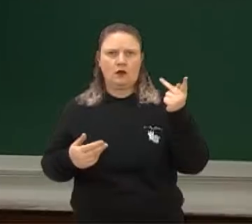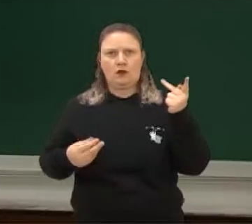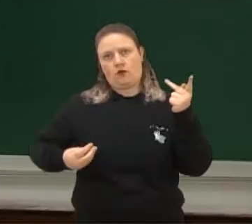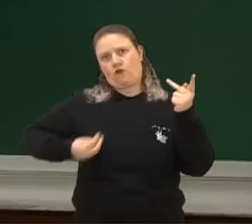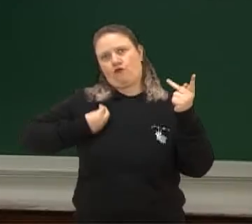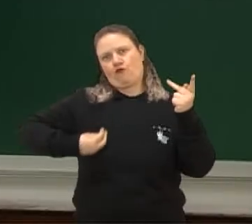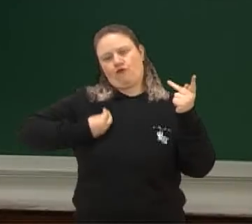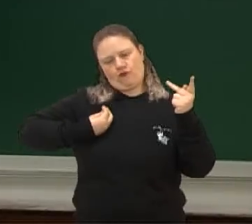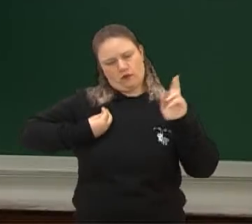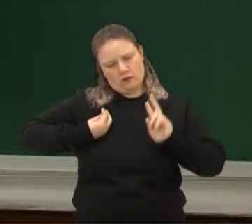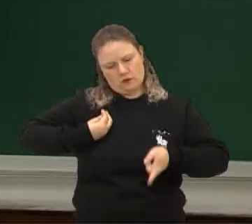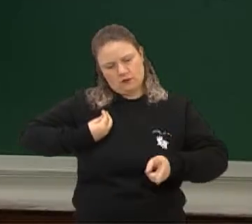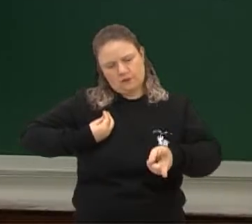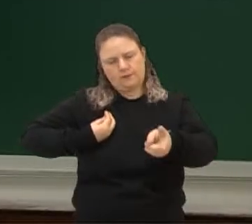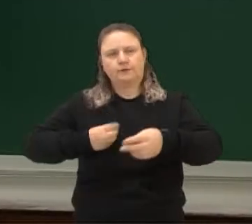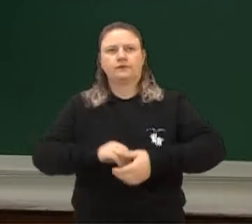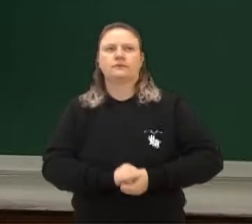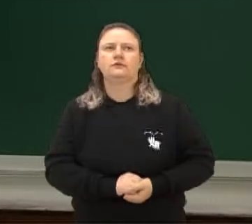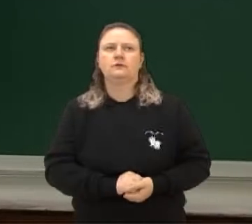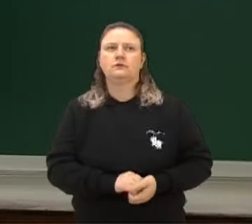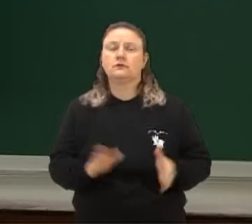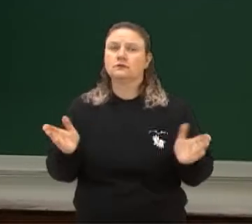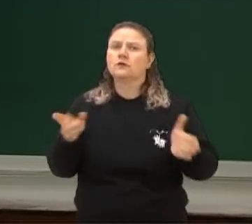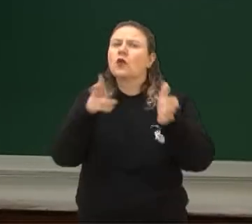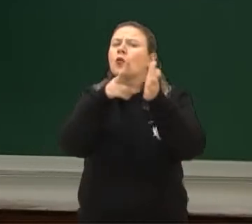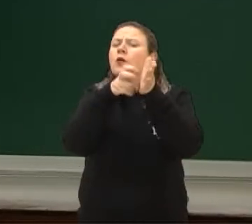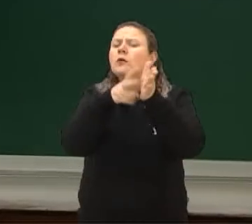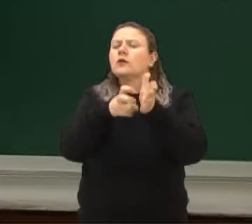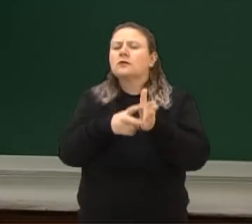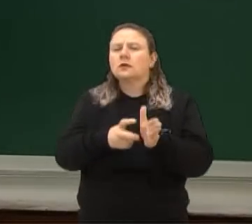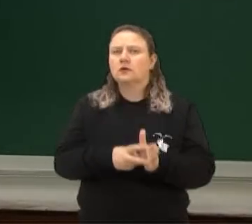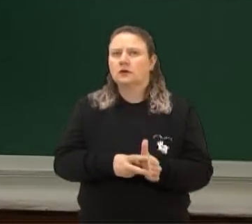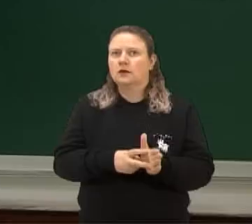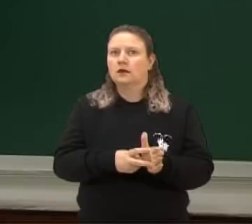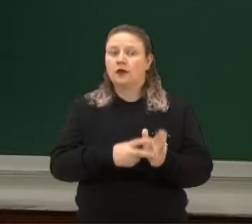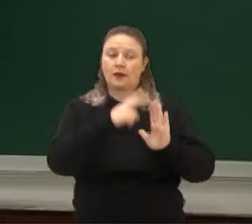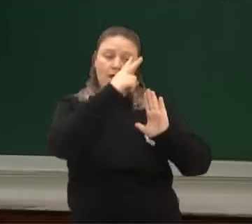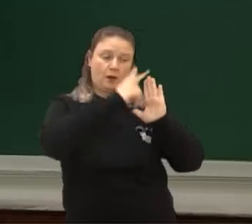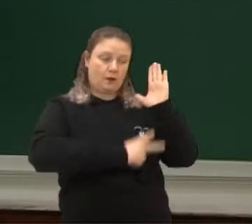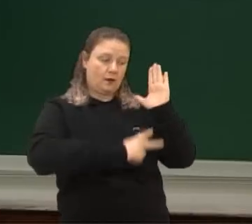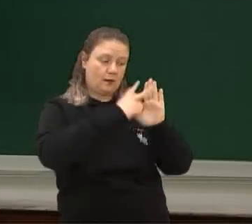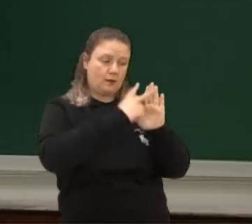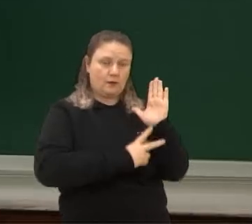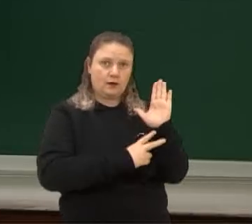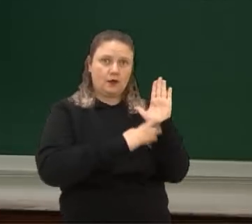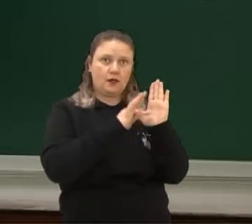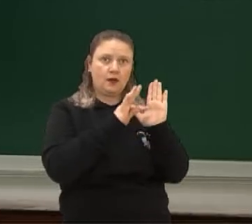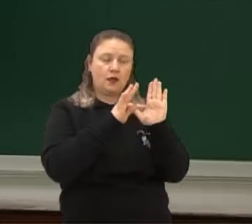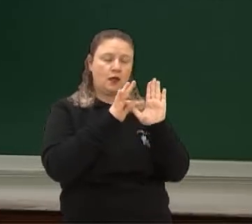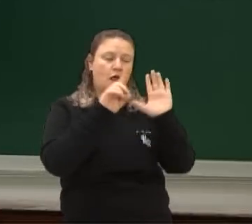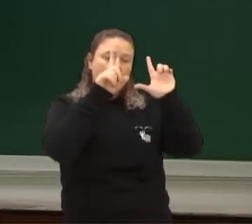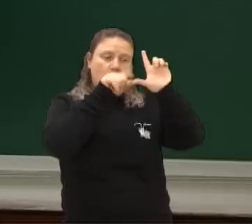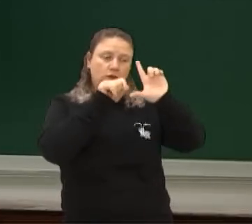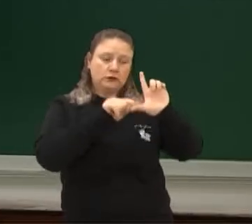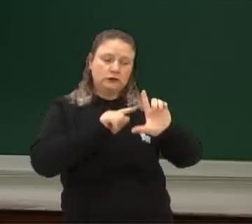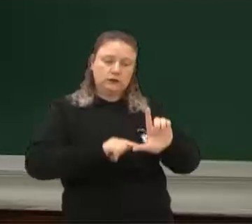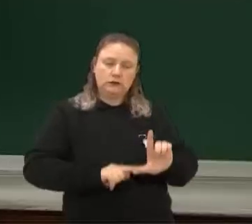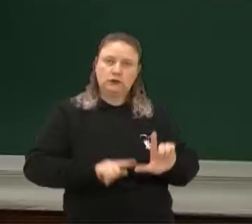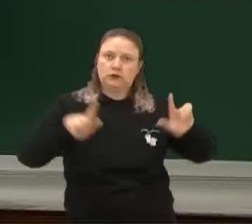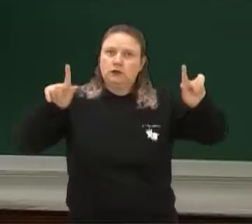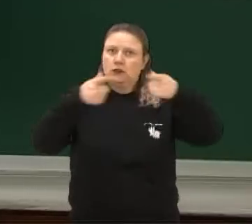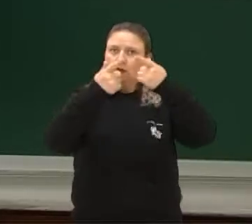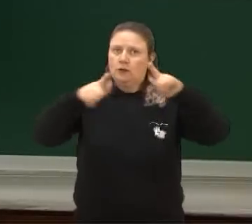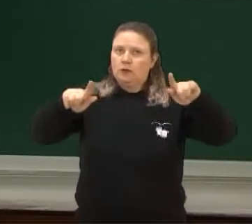Então agora, esse estudo de vocabulário foi para a gente ler um trecho da música da banda Queen, que o nome da música